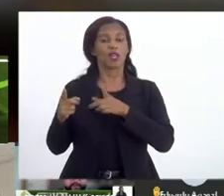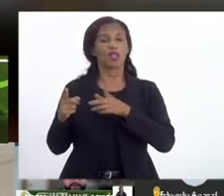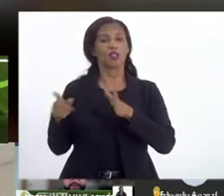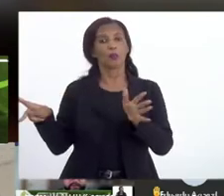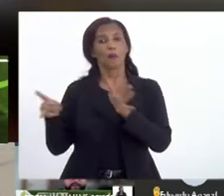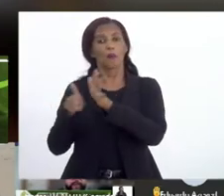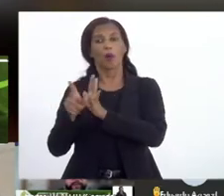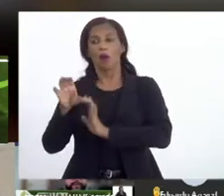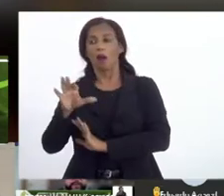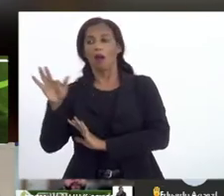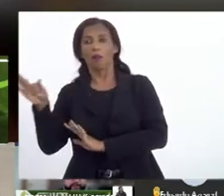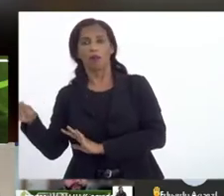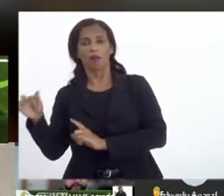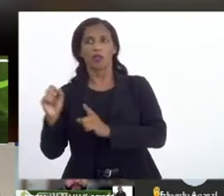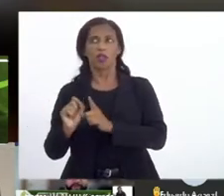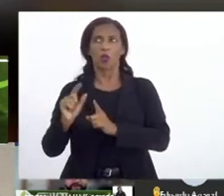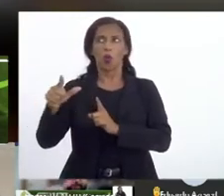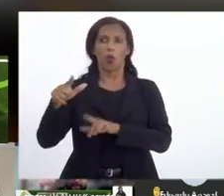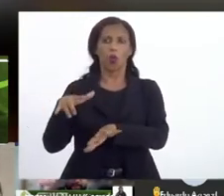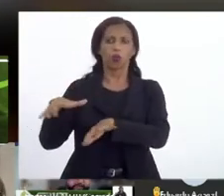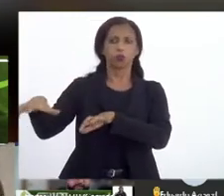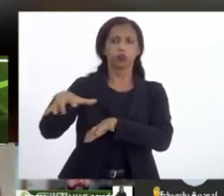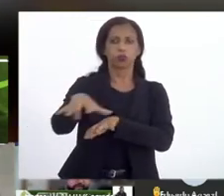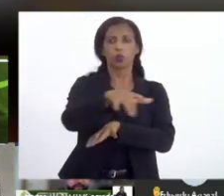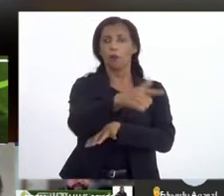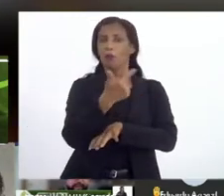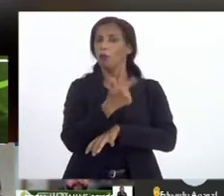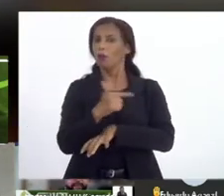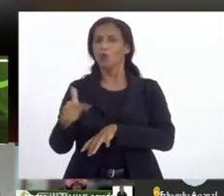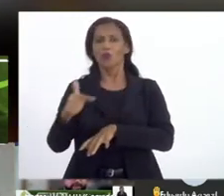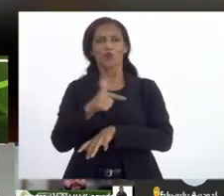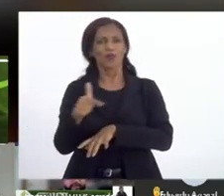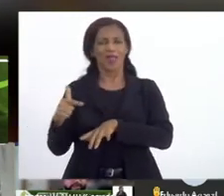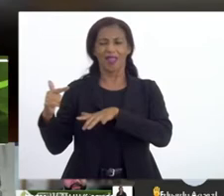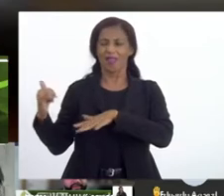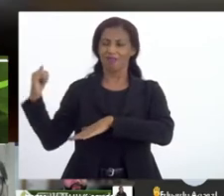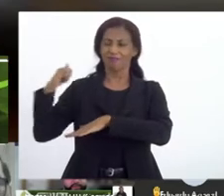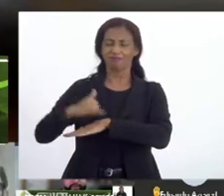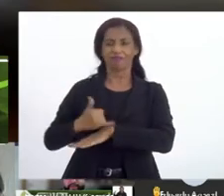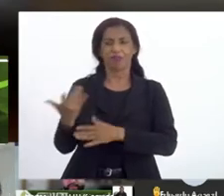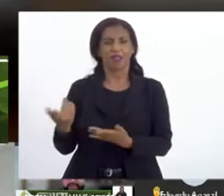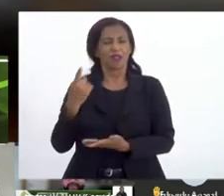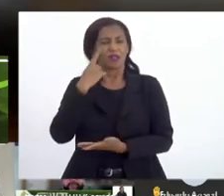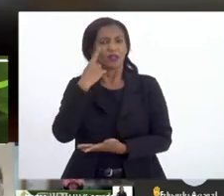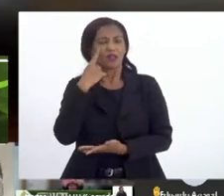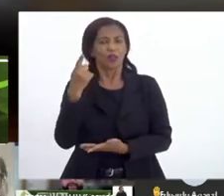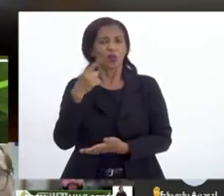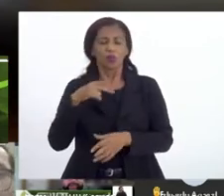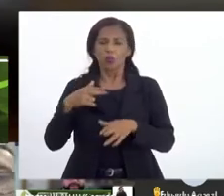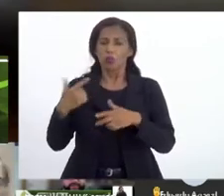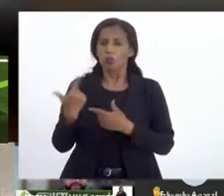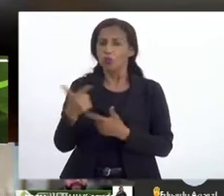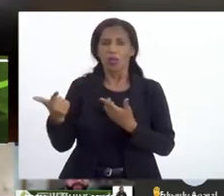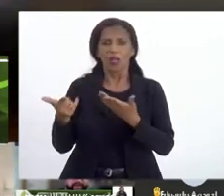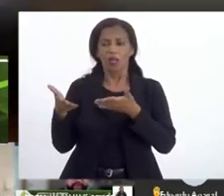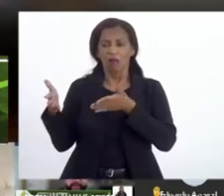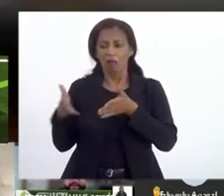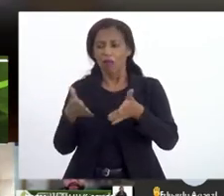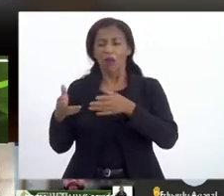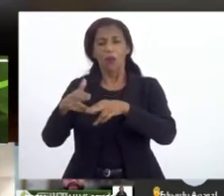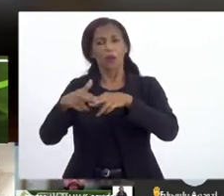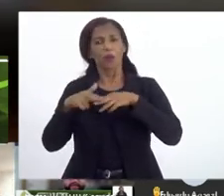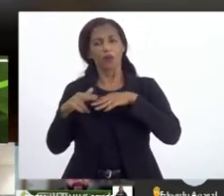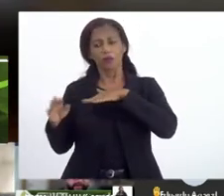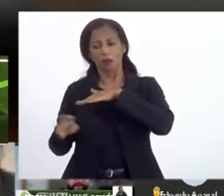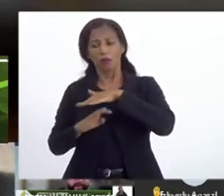não existem rotas. Então, a gente entra num ciclo aí de autossabotagem, onde não existem rotas e, por isso, a agência não vende